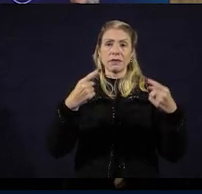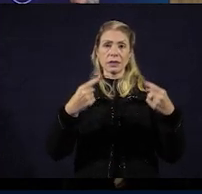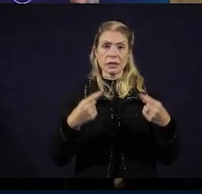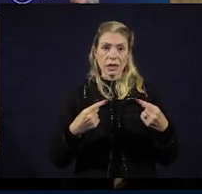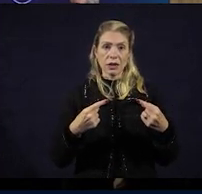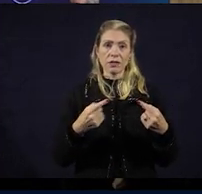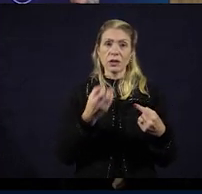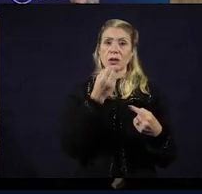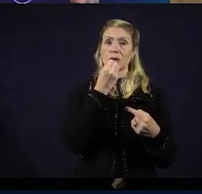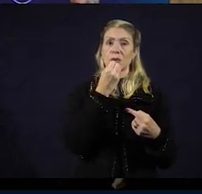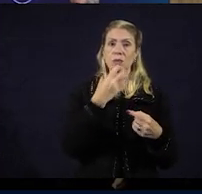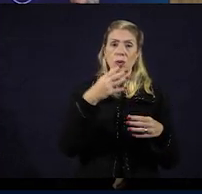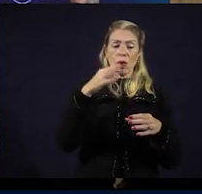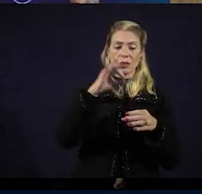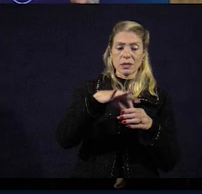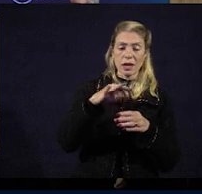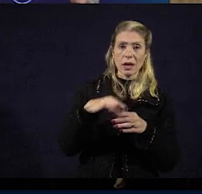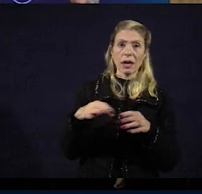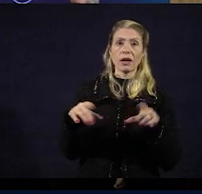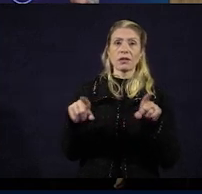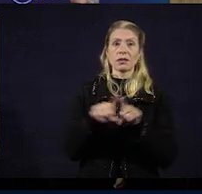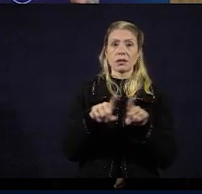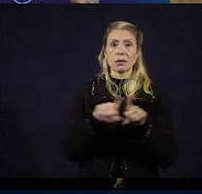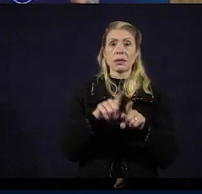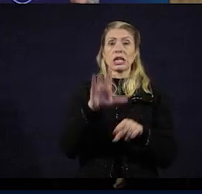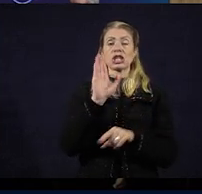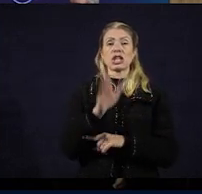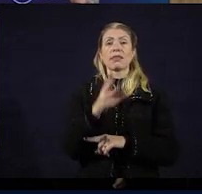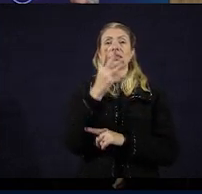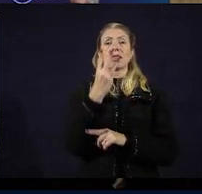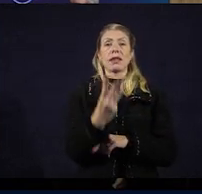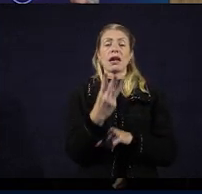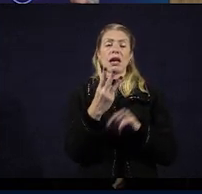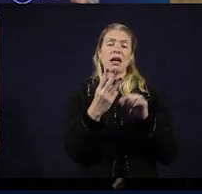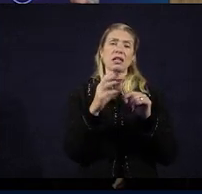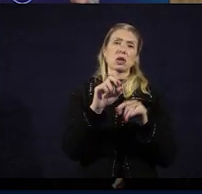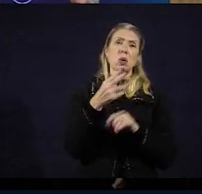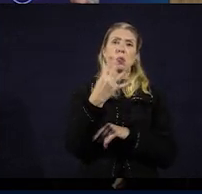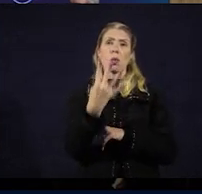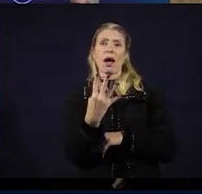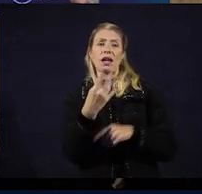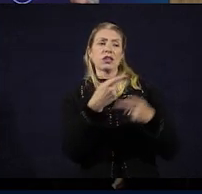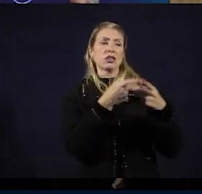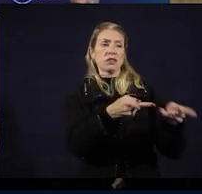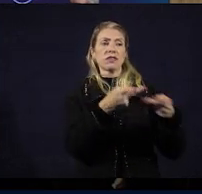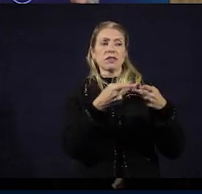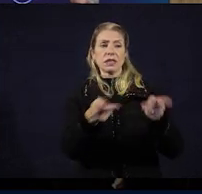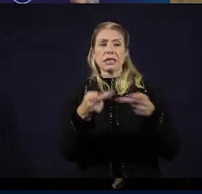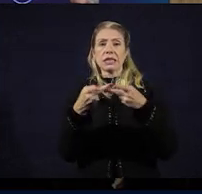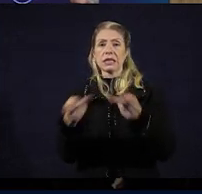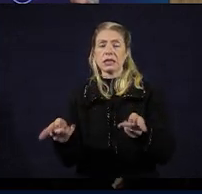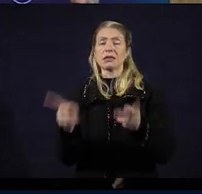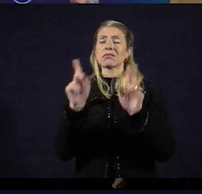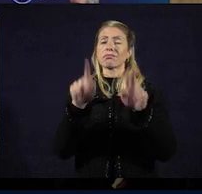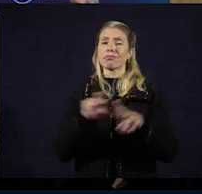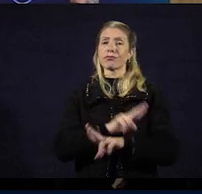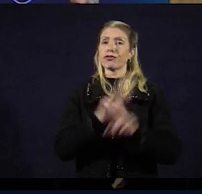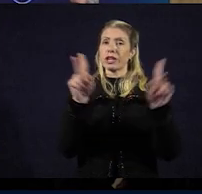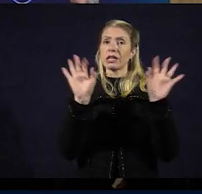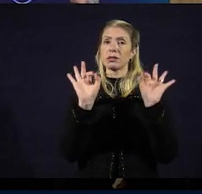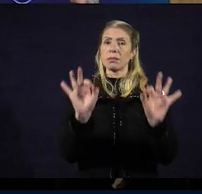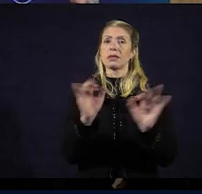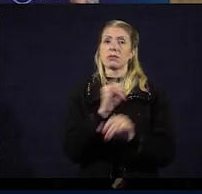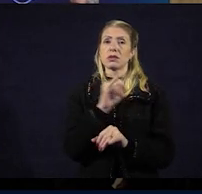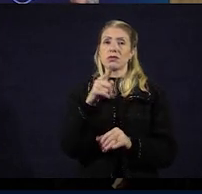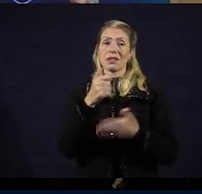boa safra Day fizemos três quatro visitas Realmente é muito diferente quando você